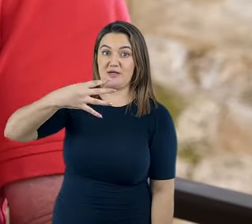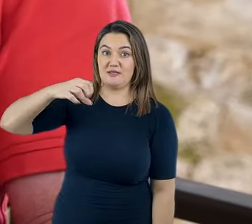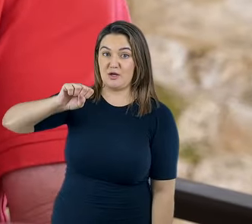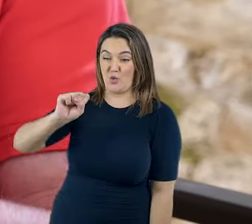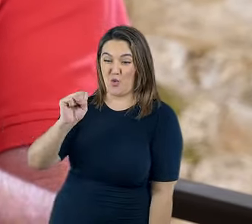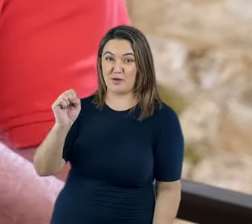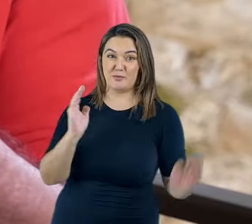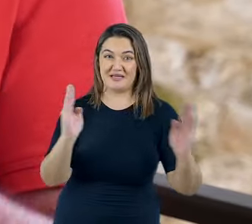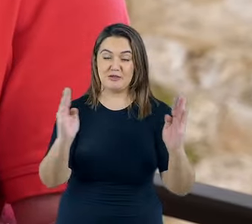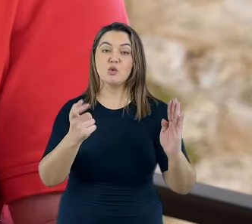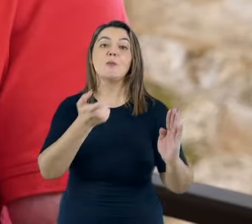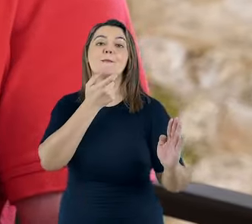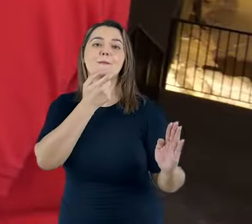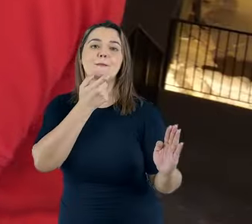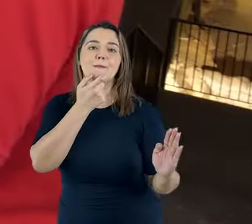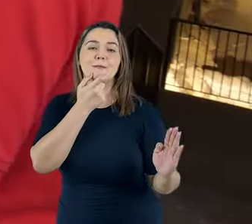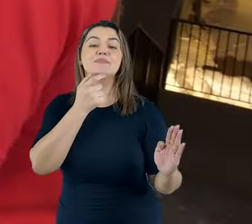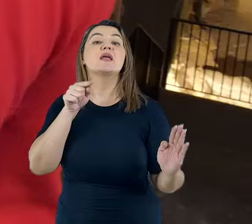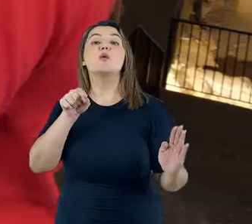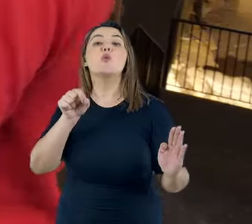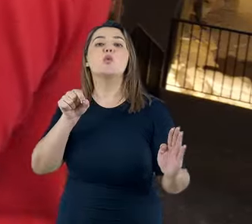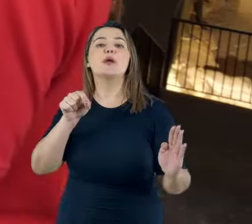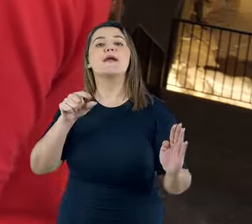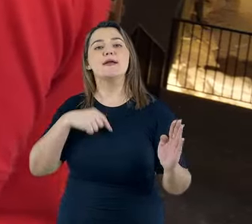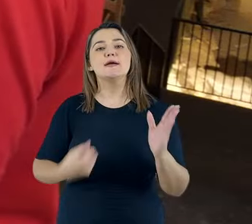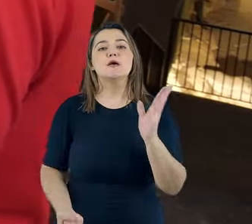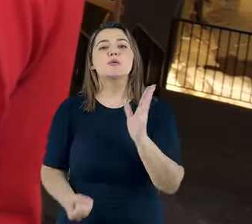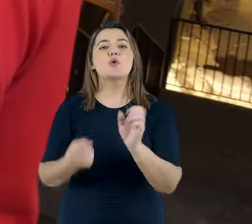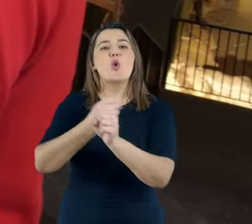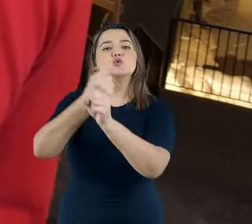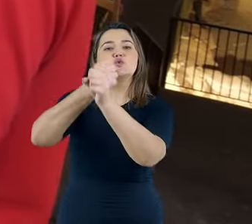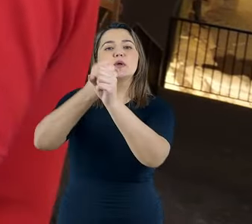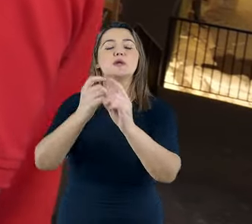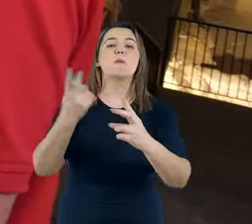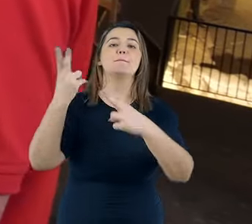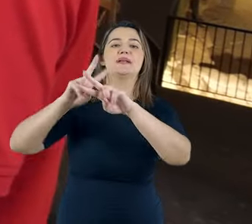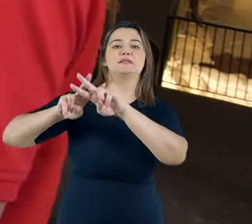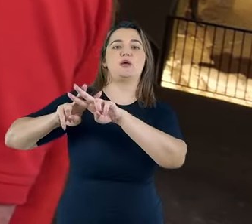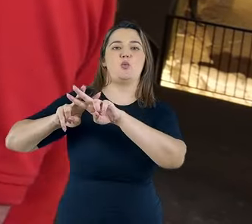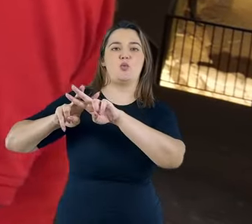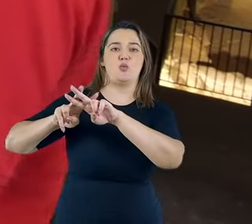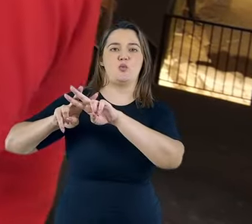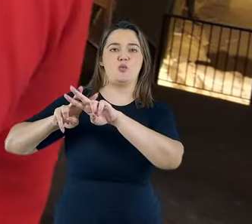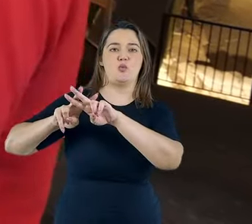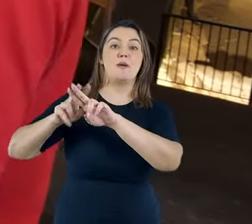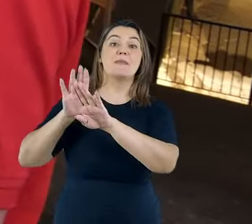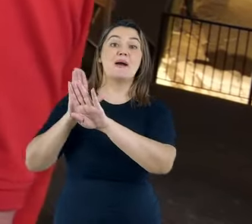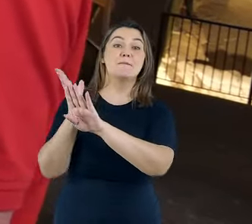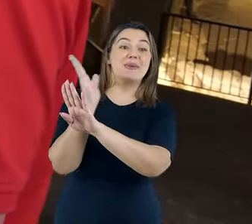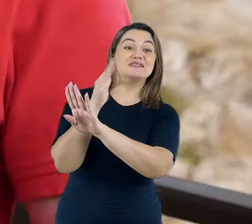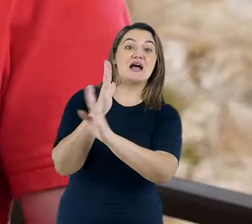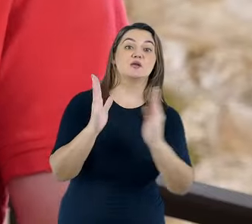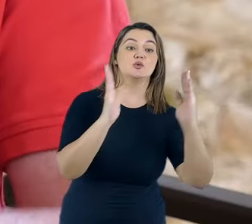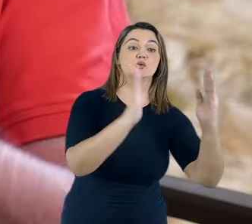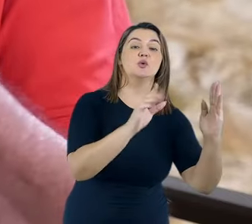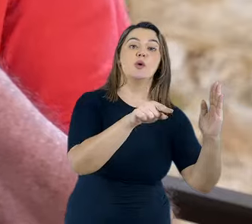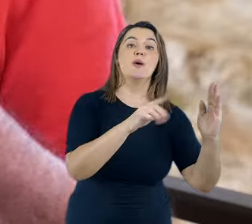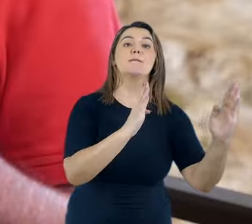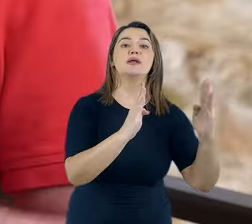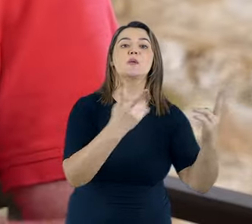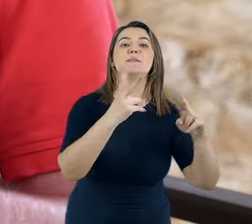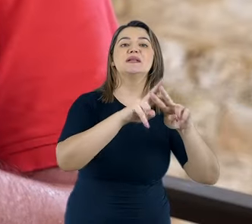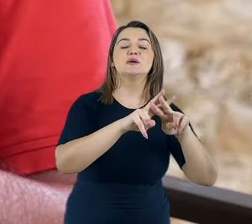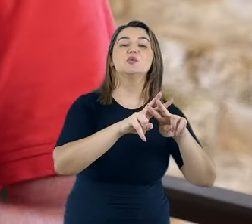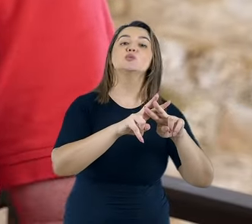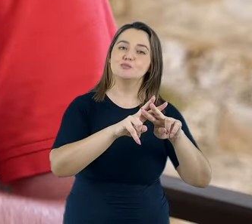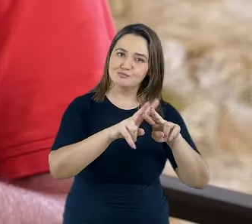1948. Mas previamente, os britânicos, por que criaram uma prisão aqui? Porque isso já era uma prisão turca e previamente